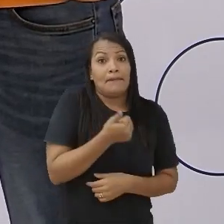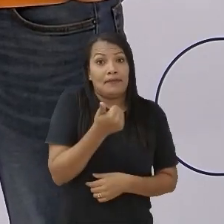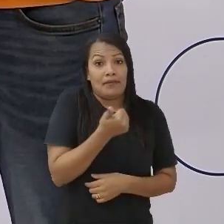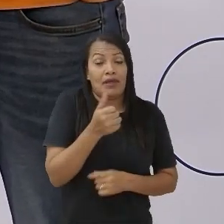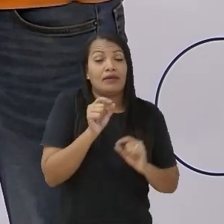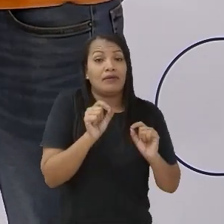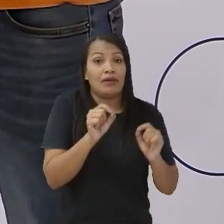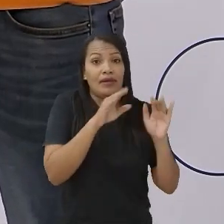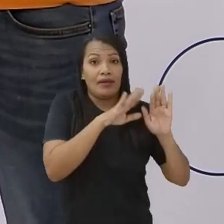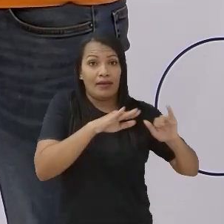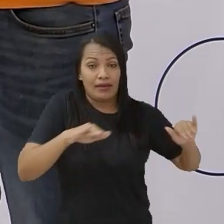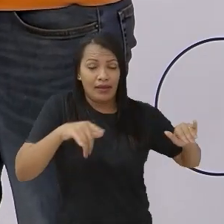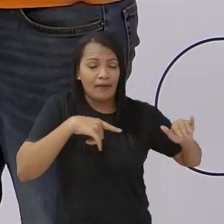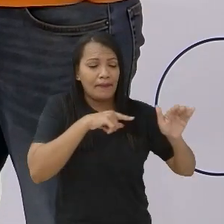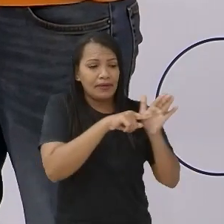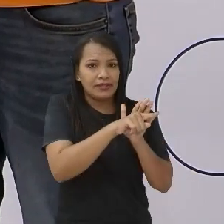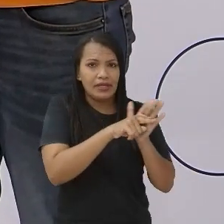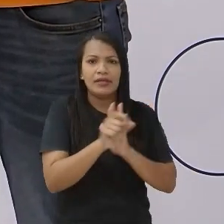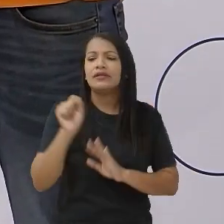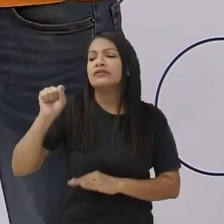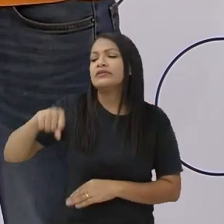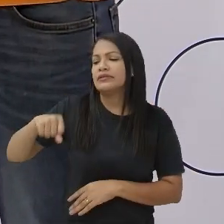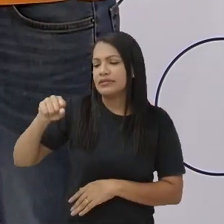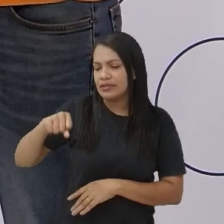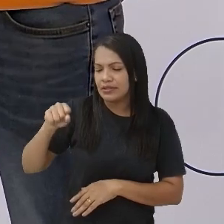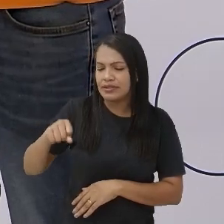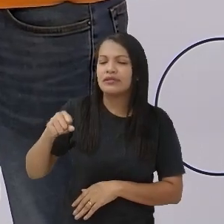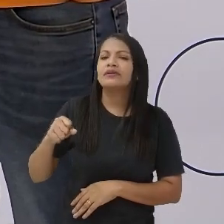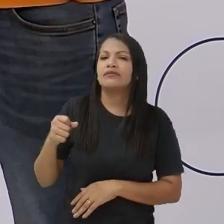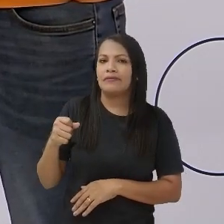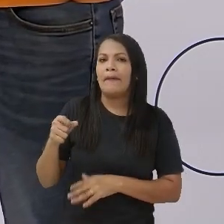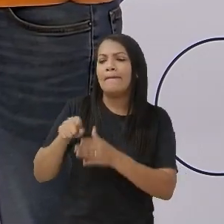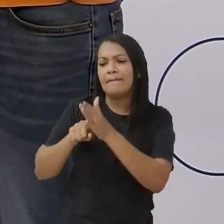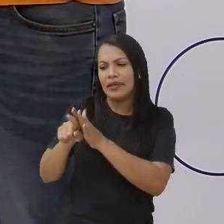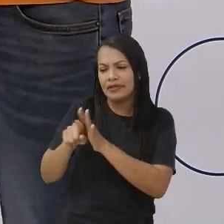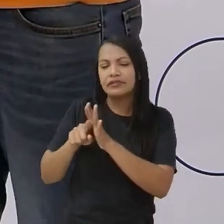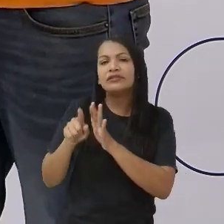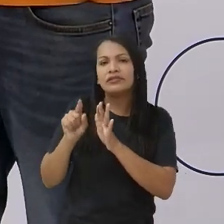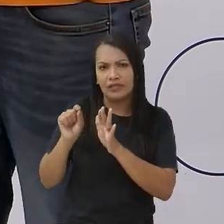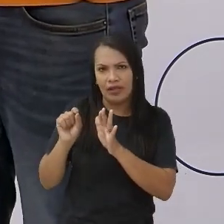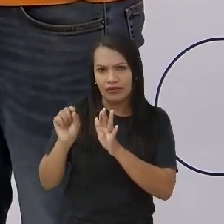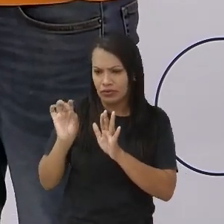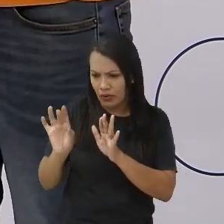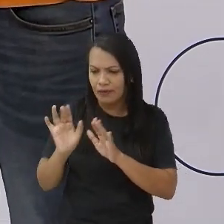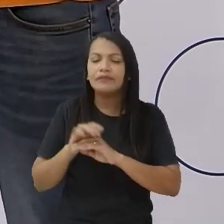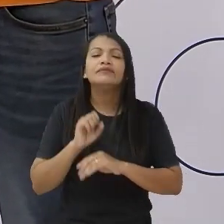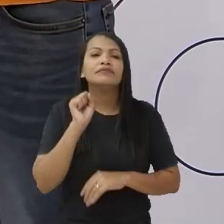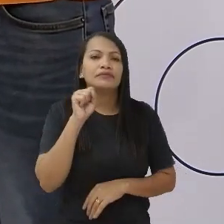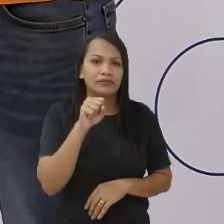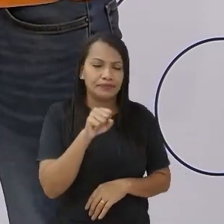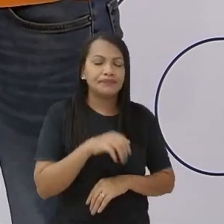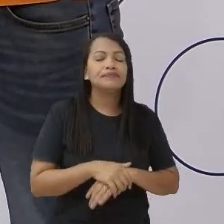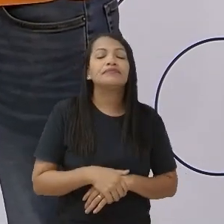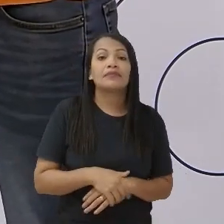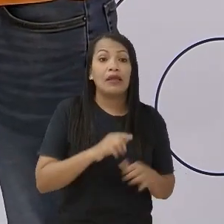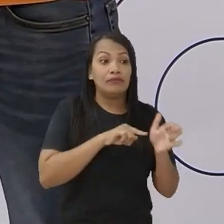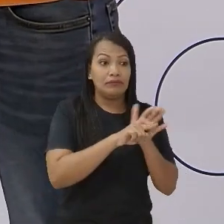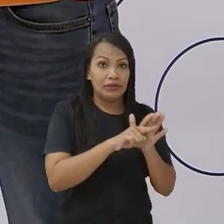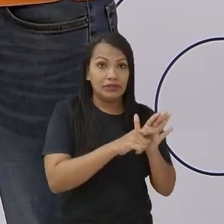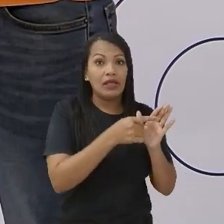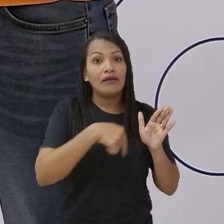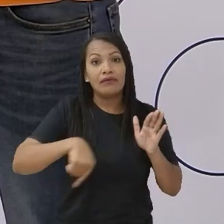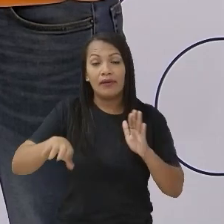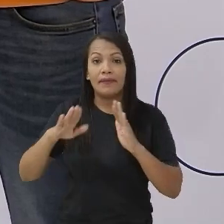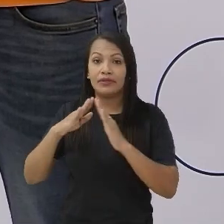pesquisar literaturas de cordel Sobre a literatura de cordel. e levar para a escola. Ah, entendi. Então eles pesquisam Pes- e traz esse